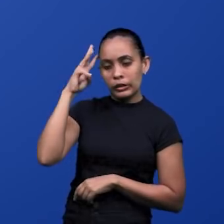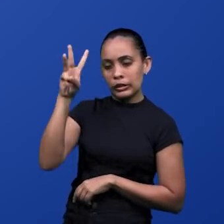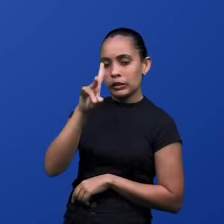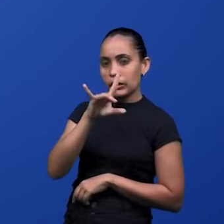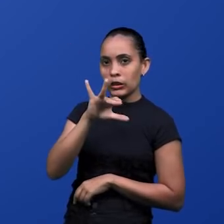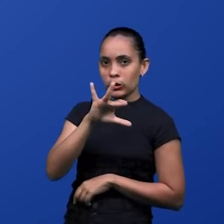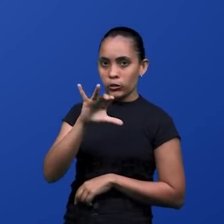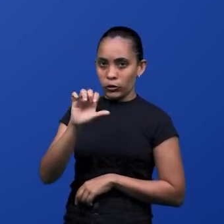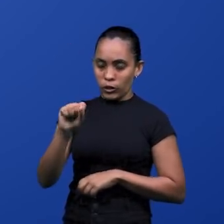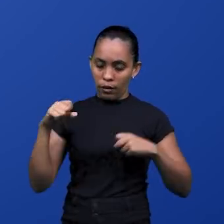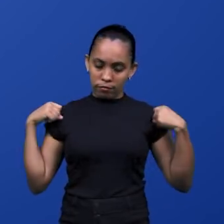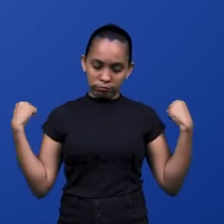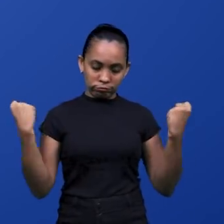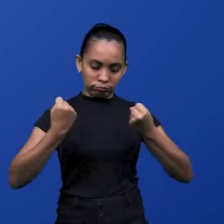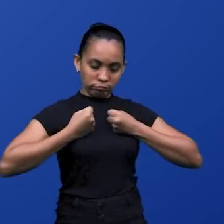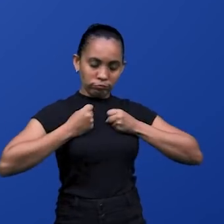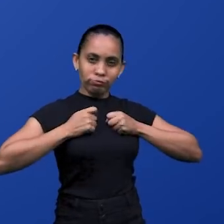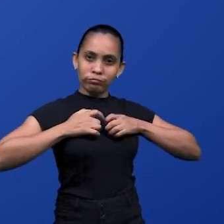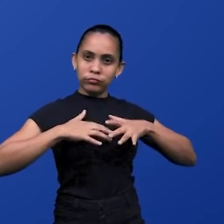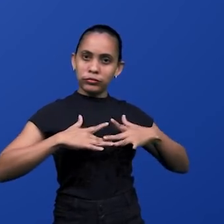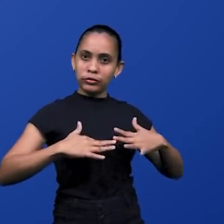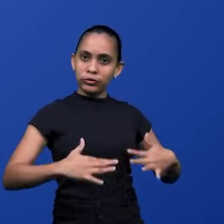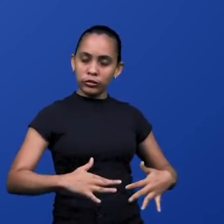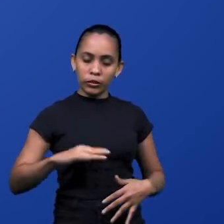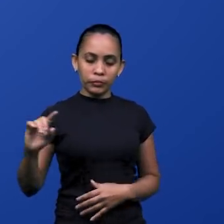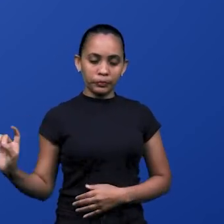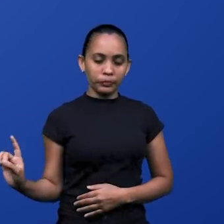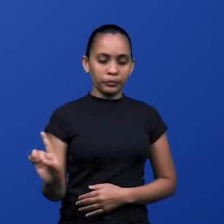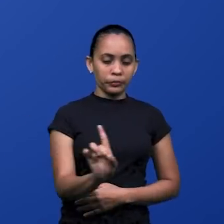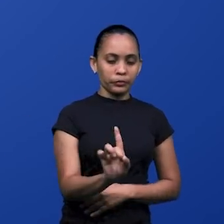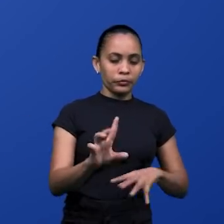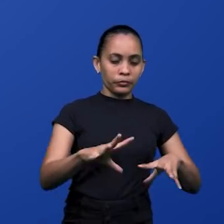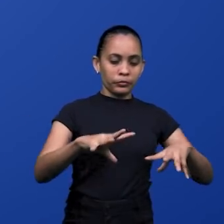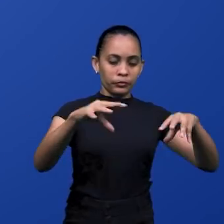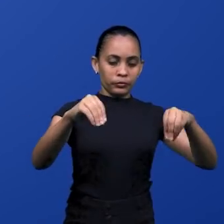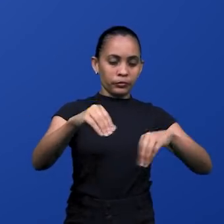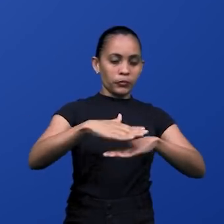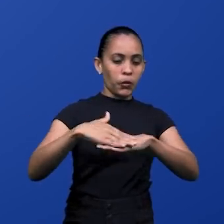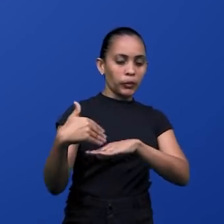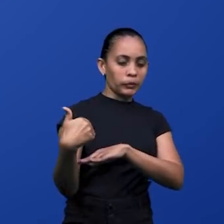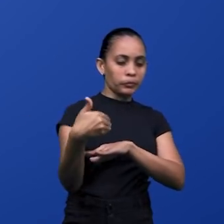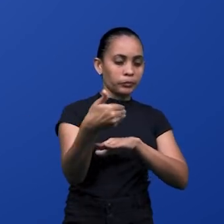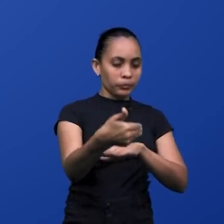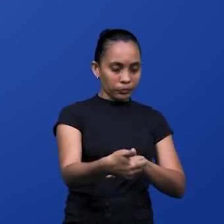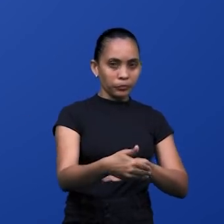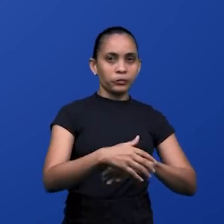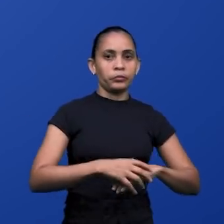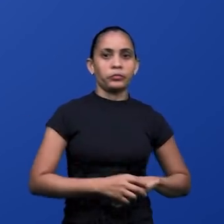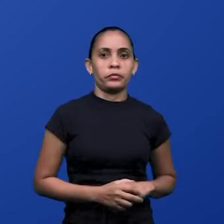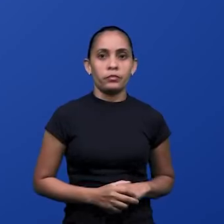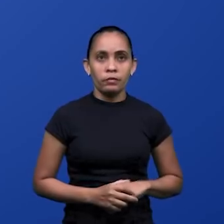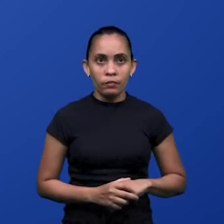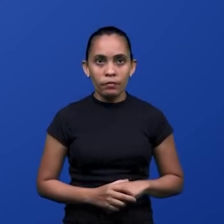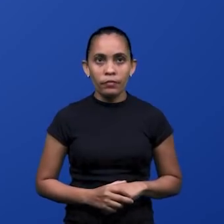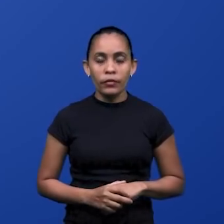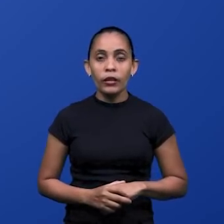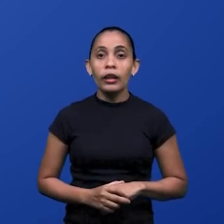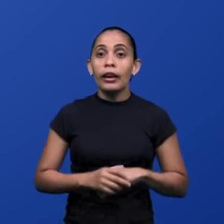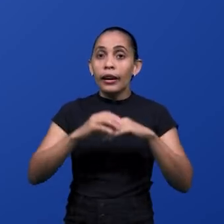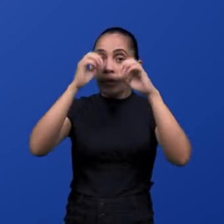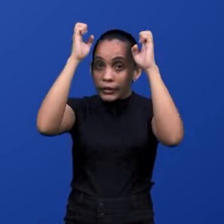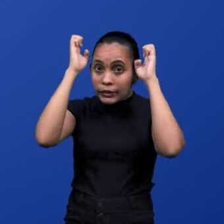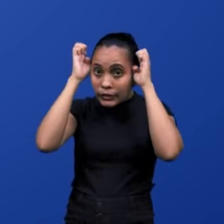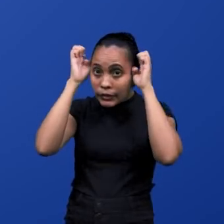dia Esther se vestiu com trajes reais e se pôs no pátio interior da casa do rei, de frente do aposento do rei. Esther